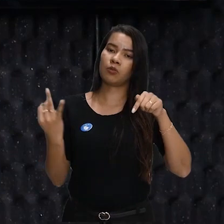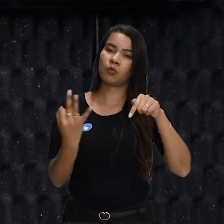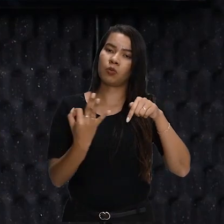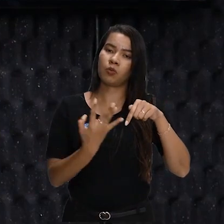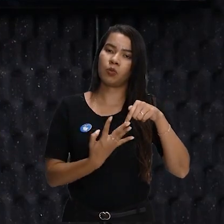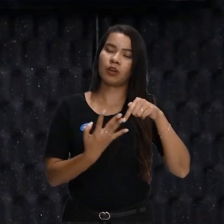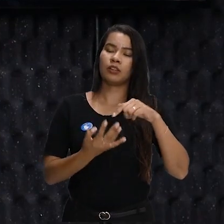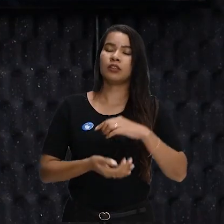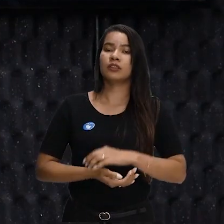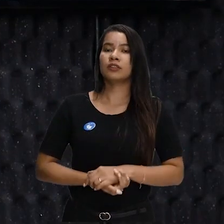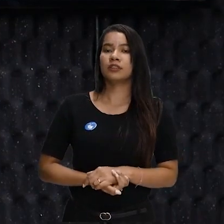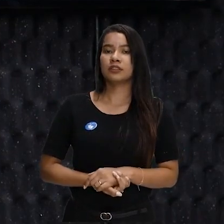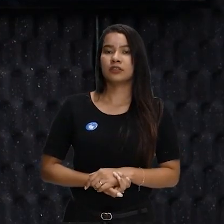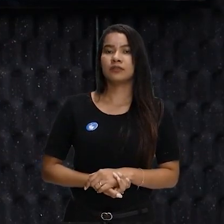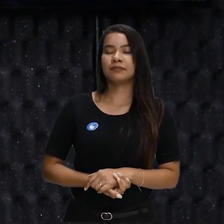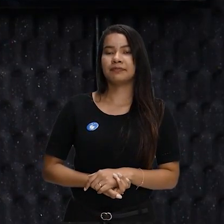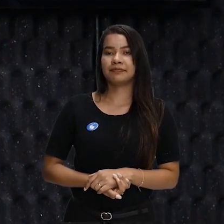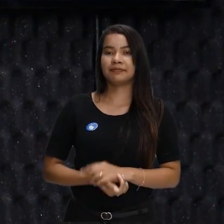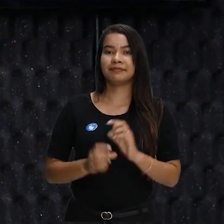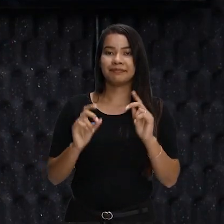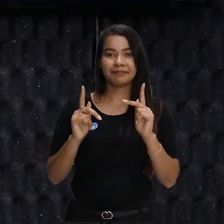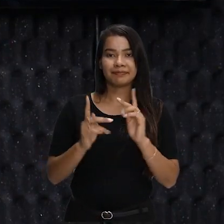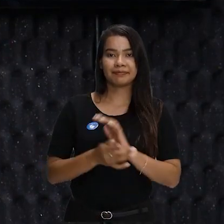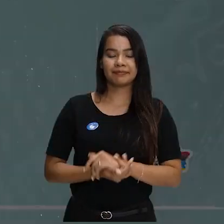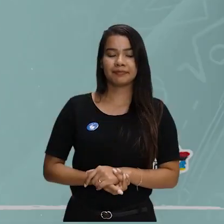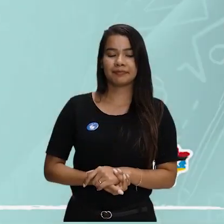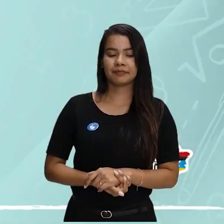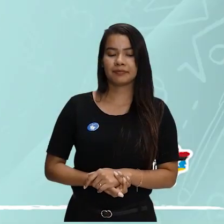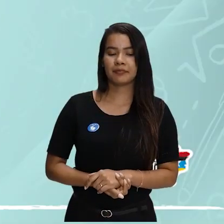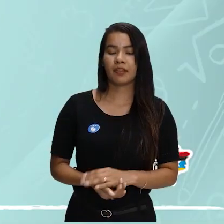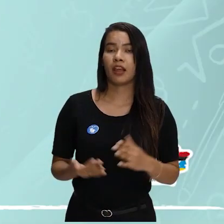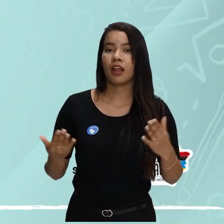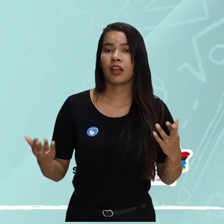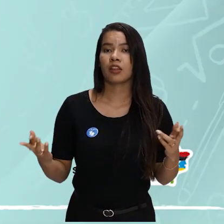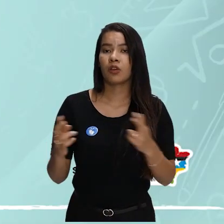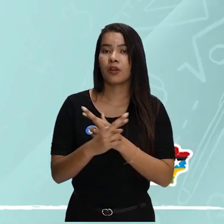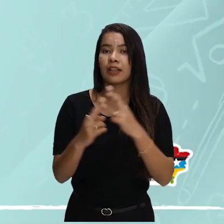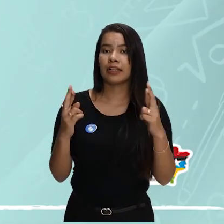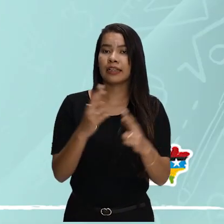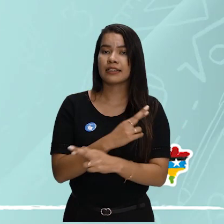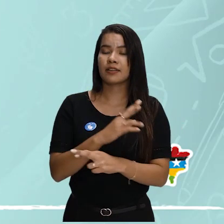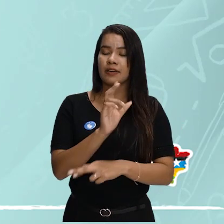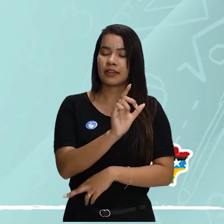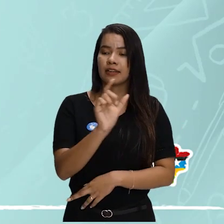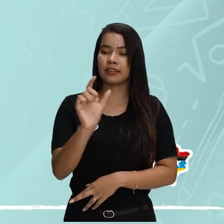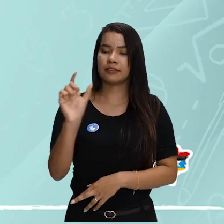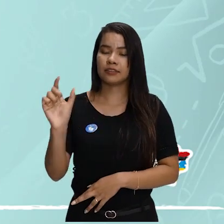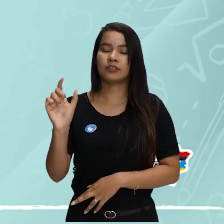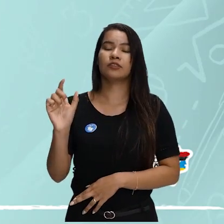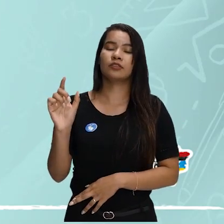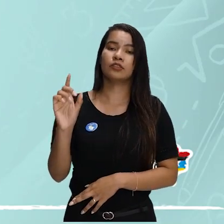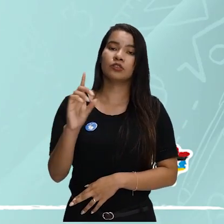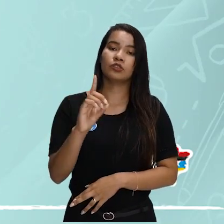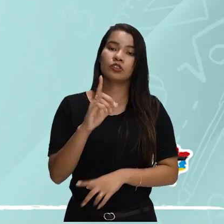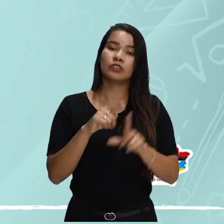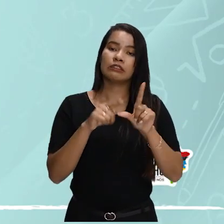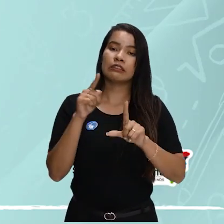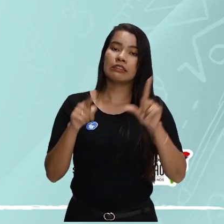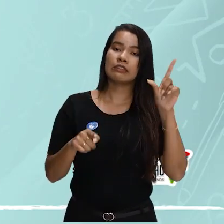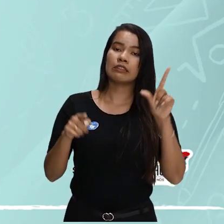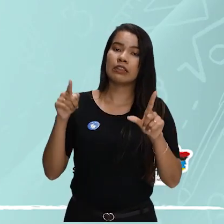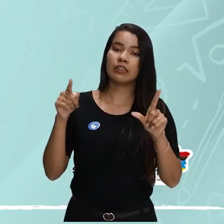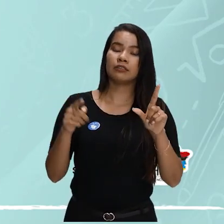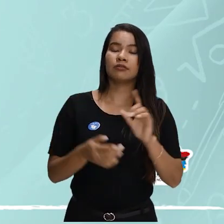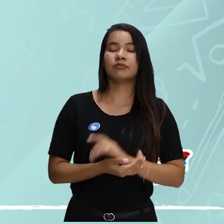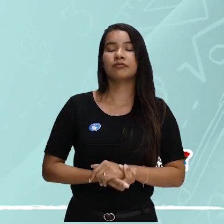qualitativo ordinal. Então, em relação à classificação dos dados requeridos como variáveis